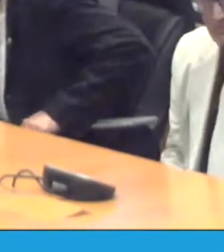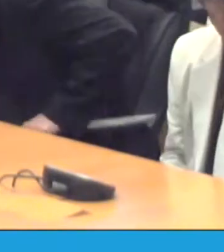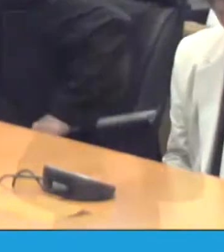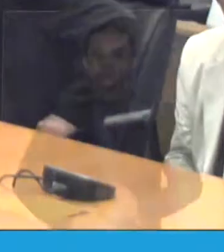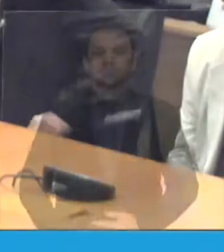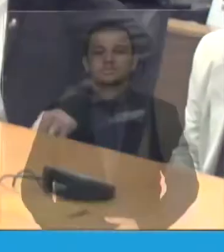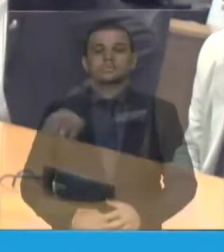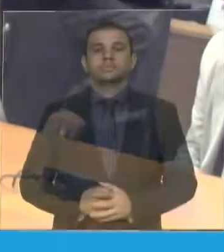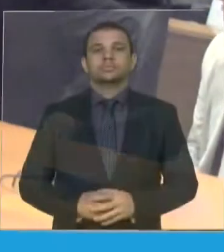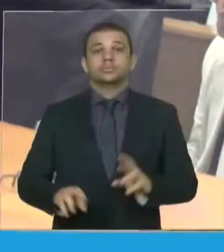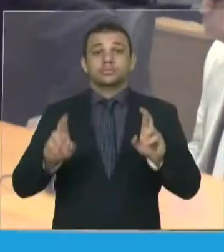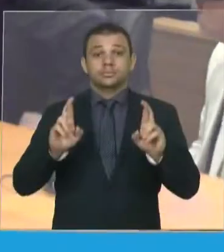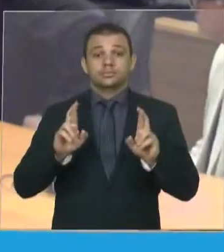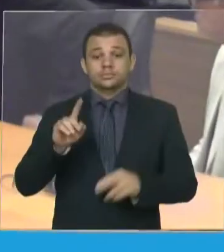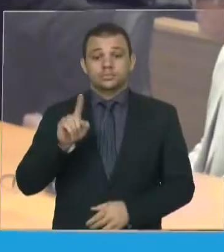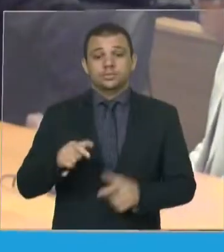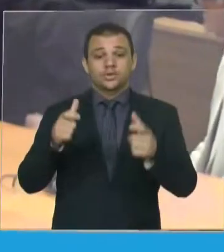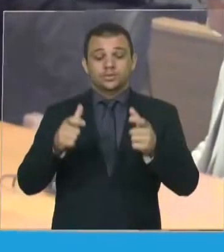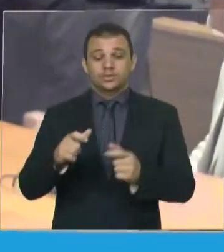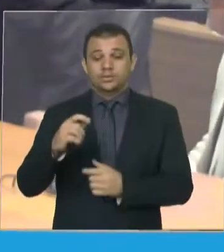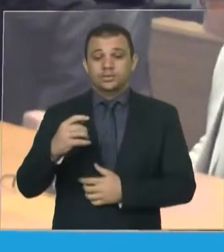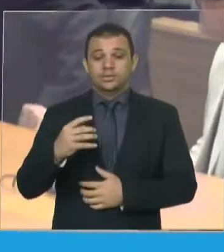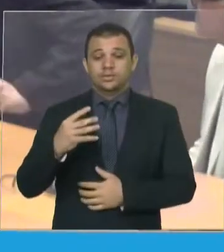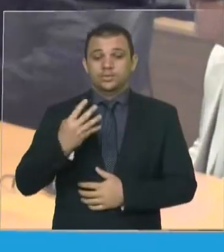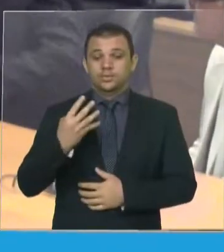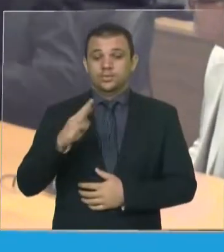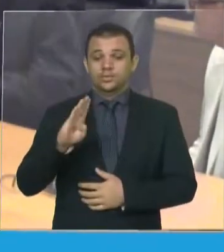Tomara que seja nas quatro bocas.